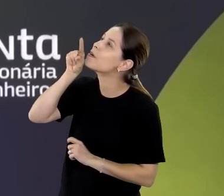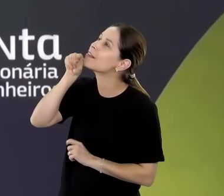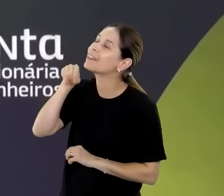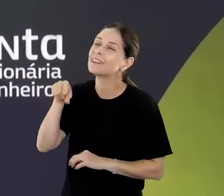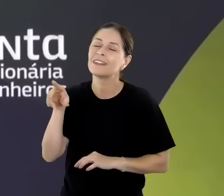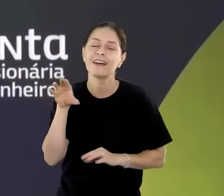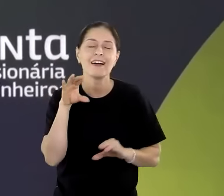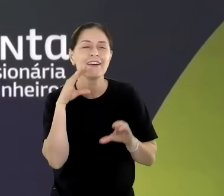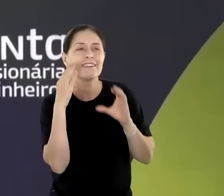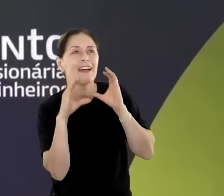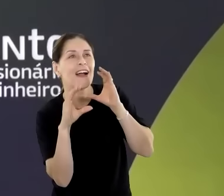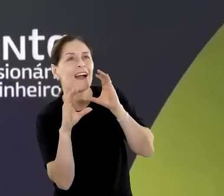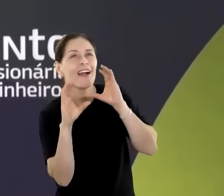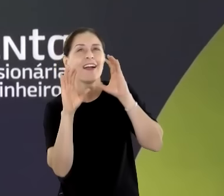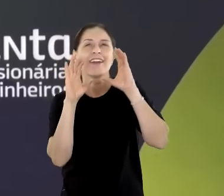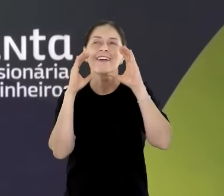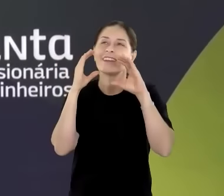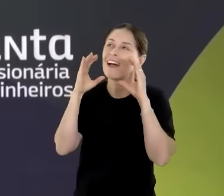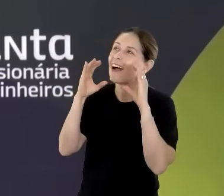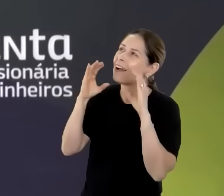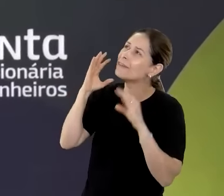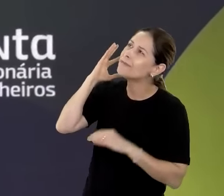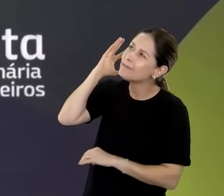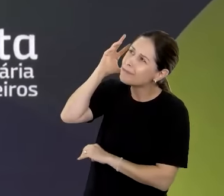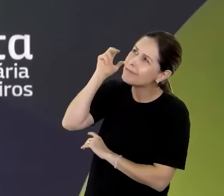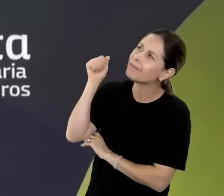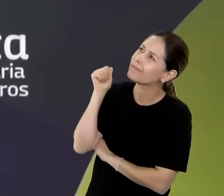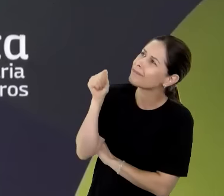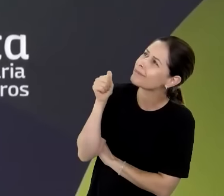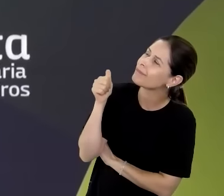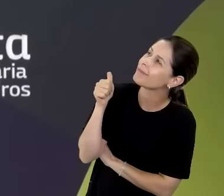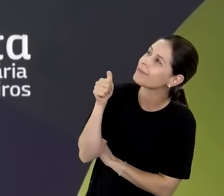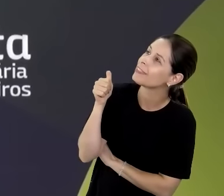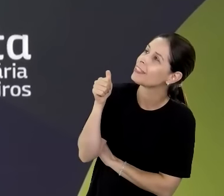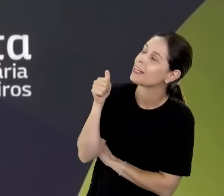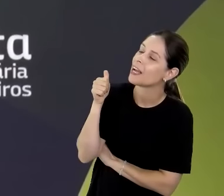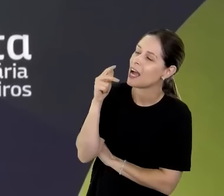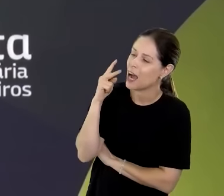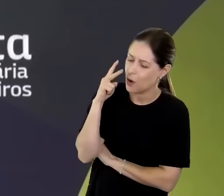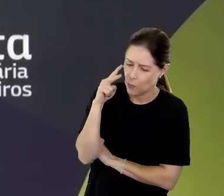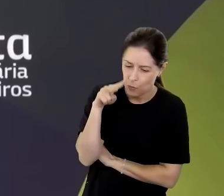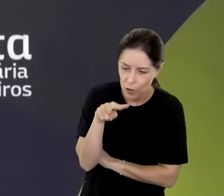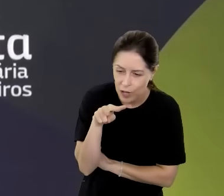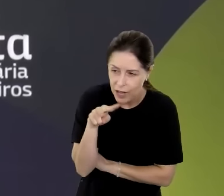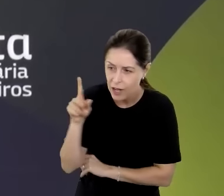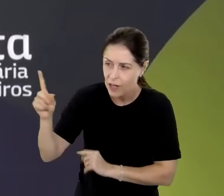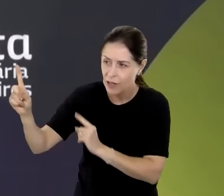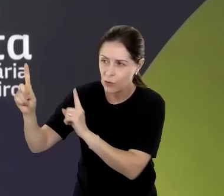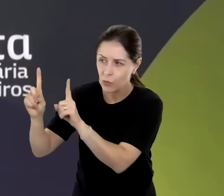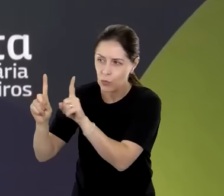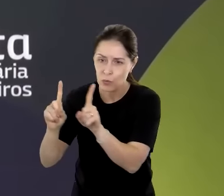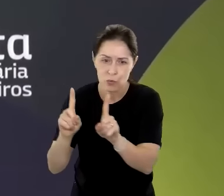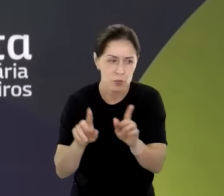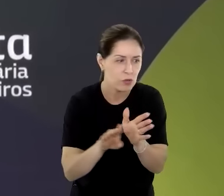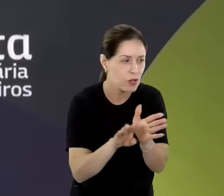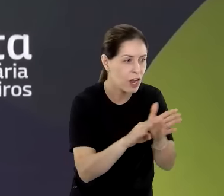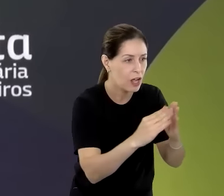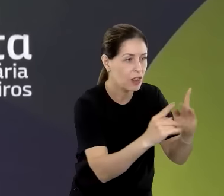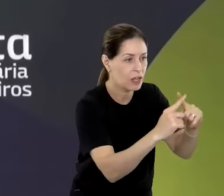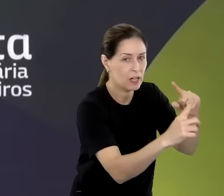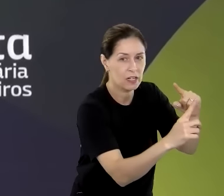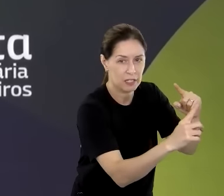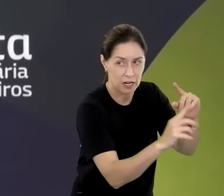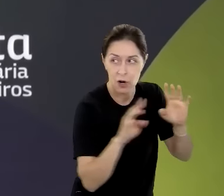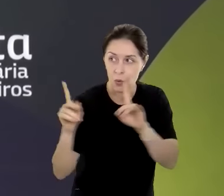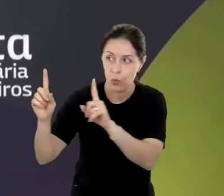Alguns chegando apressados, outros chegando com a cara fechada, outros chegando mais descontraído um pouquinho. Fiquei pensando, meu Deus,